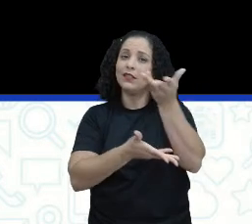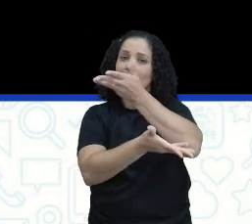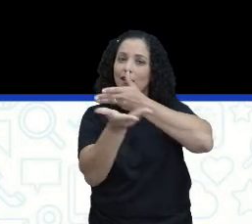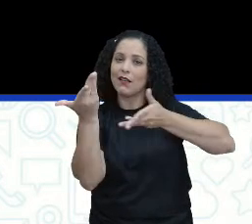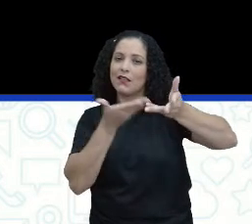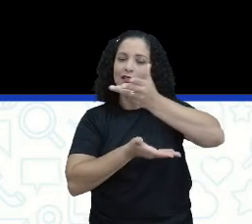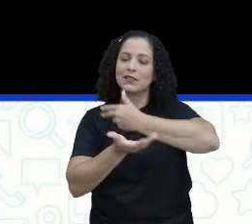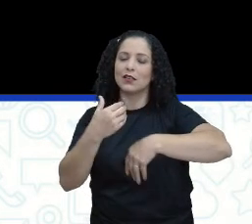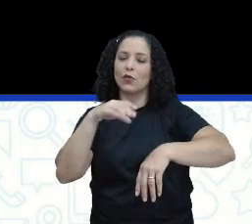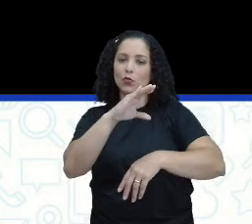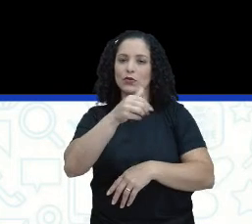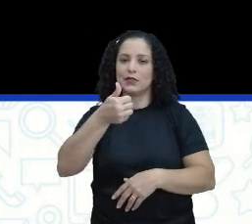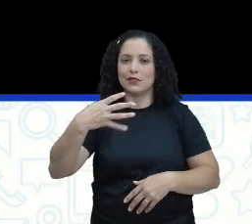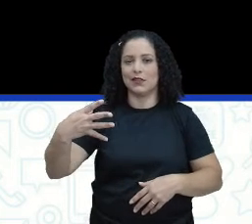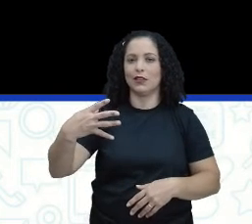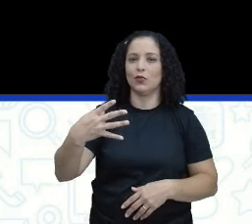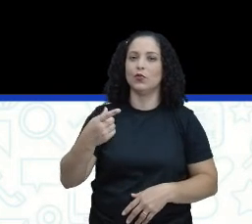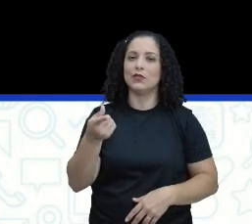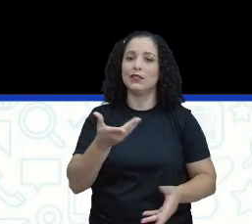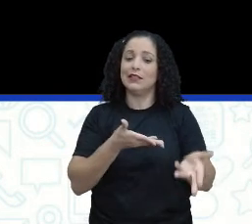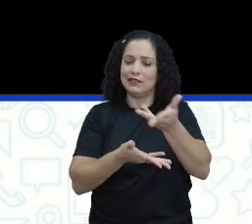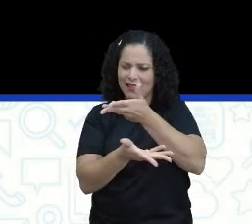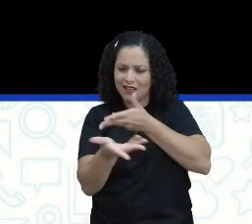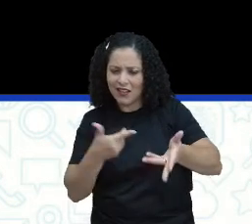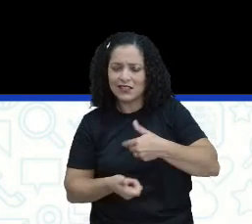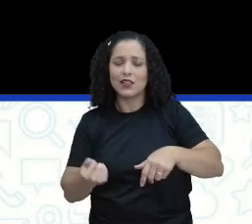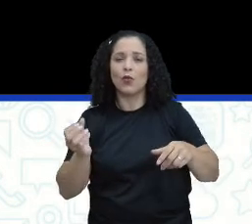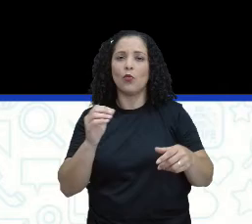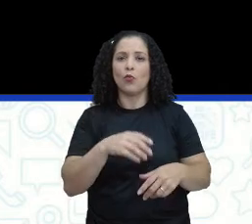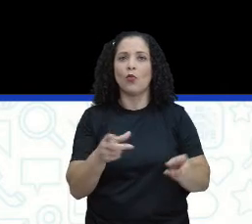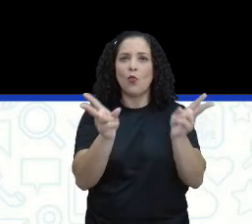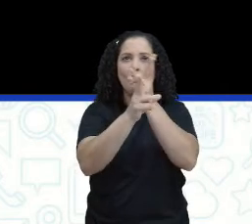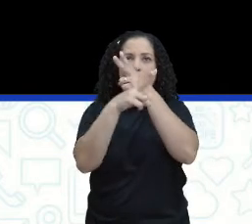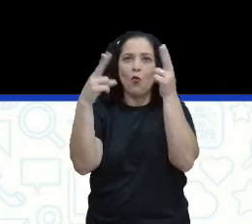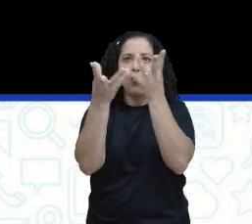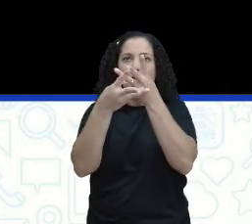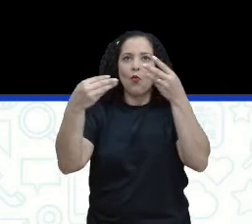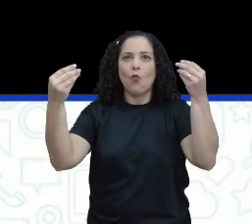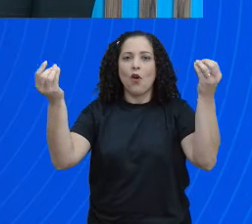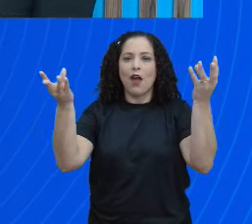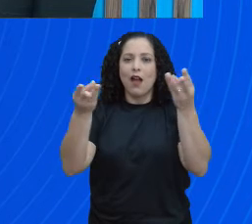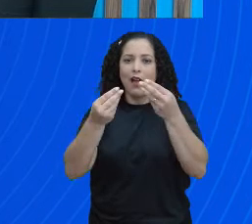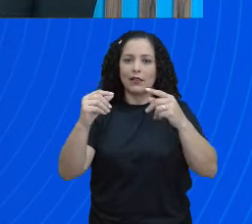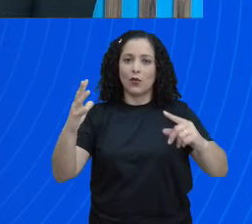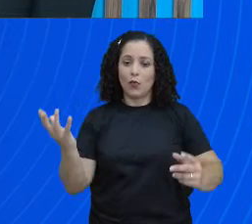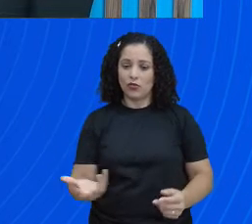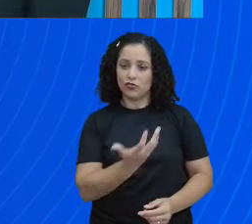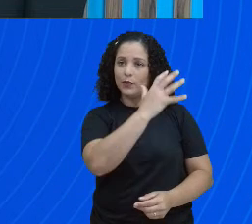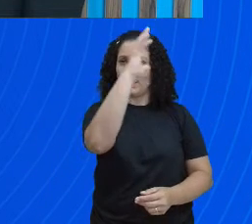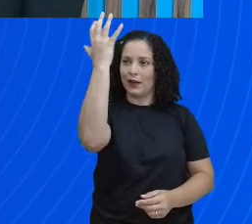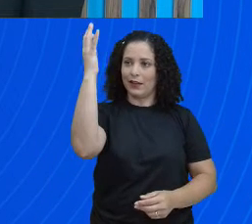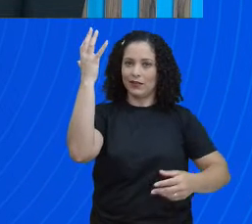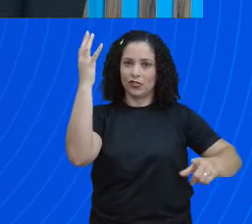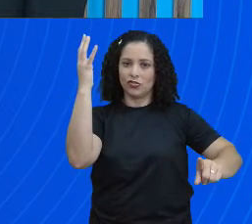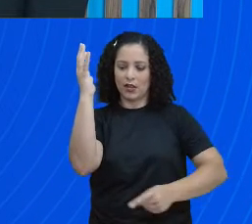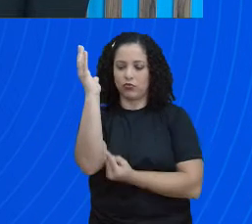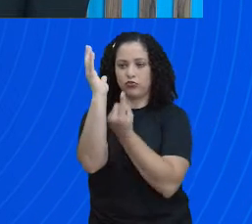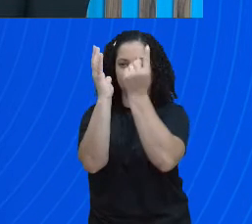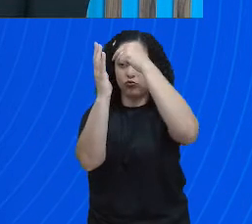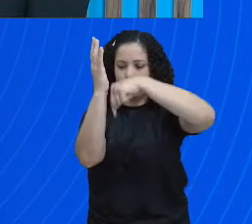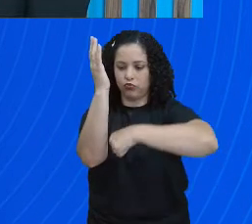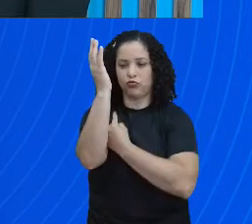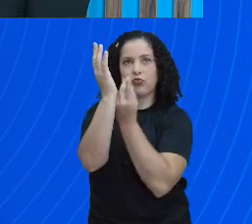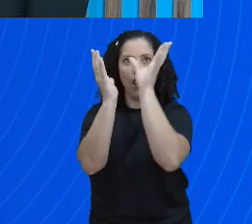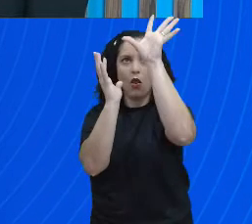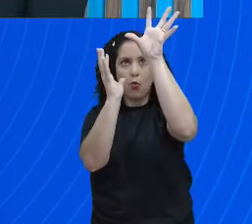ele tem uma afinidade aí com o oxigênio, tá, pessoal? Então, as plantas, no momento da fotossíntese, elas vão sequestrar